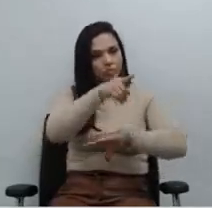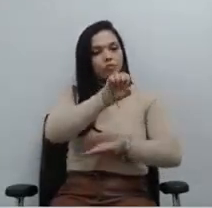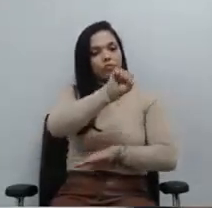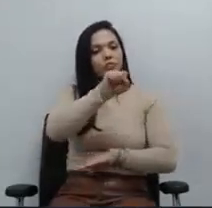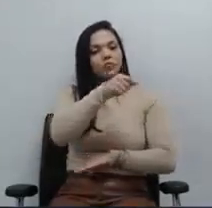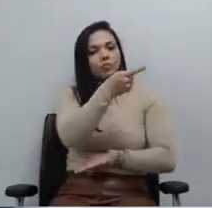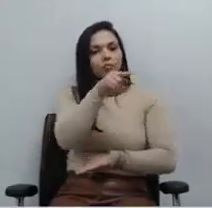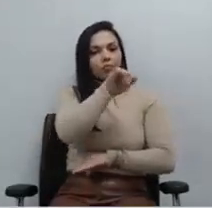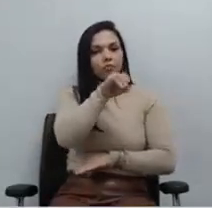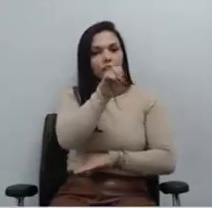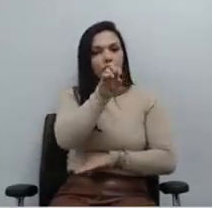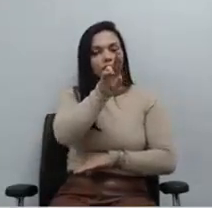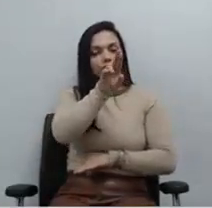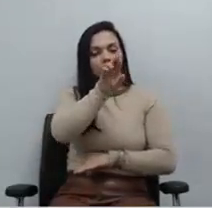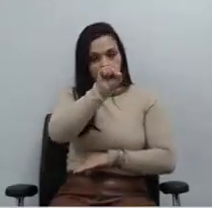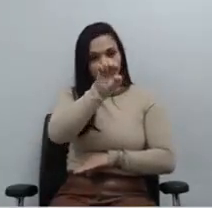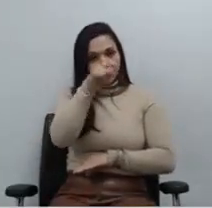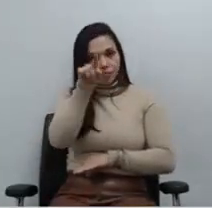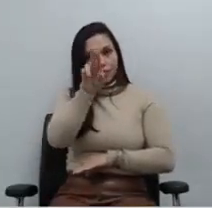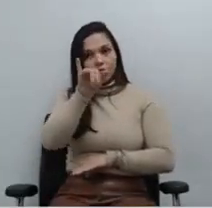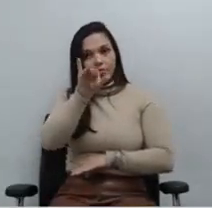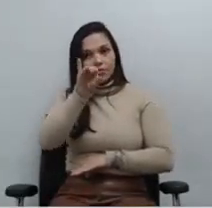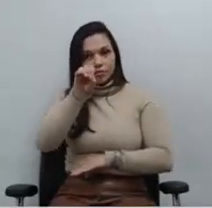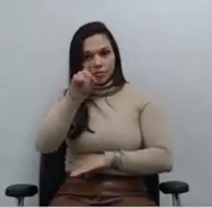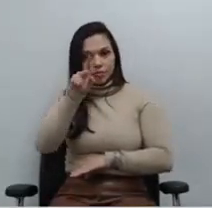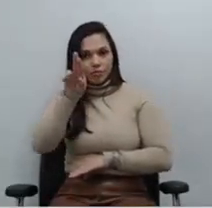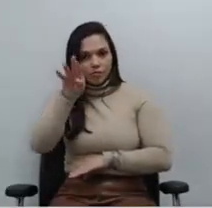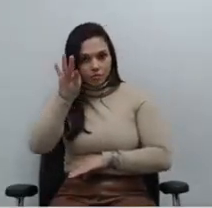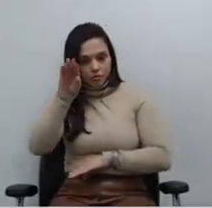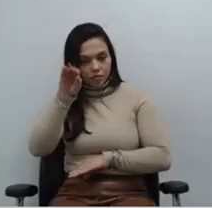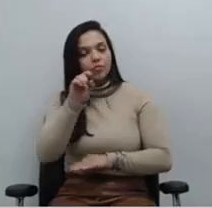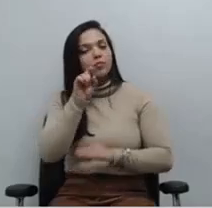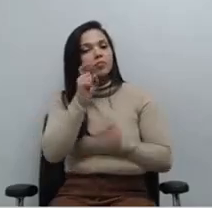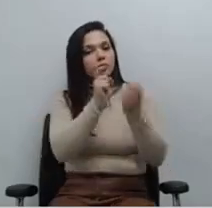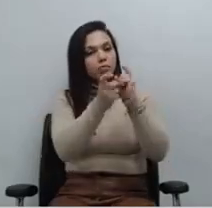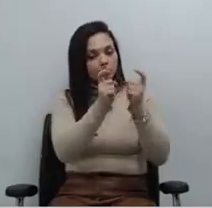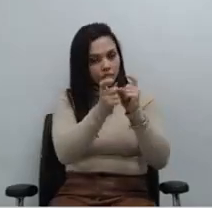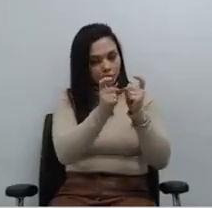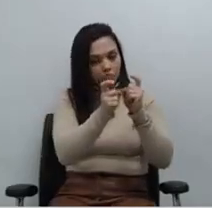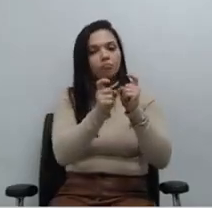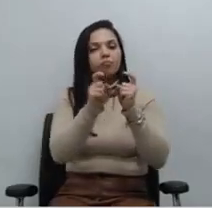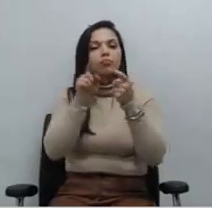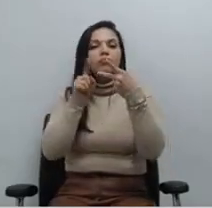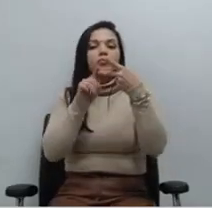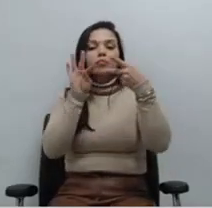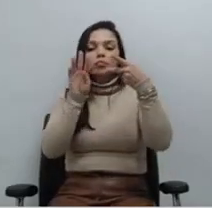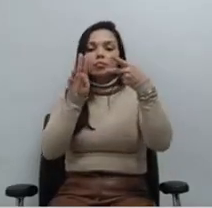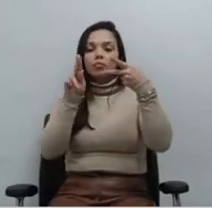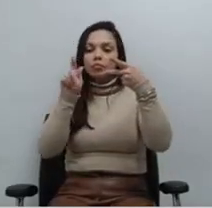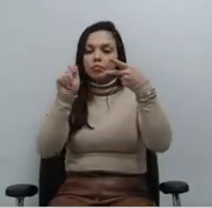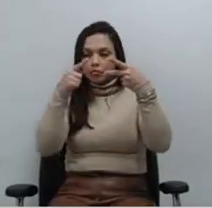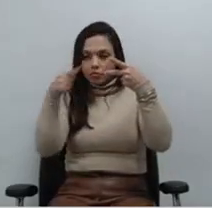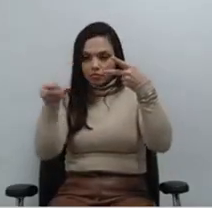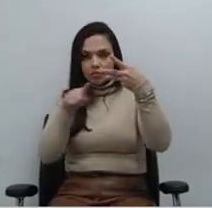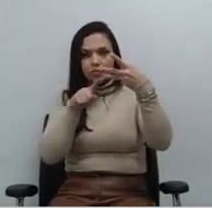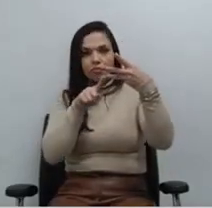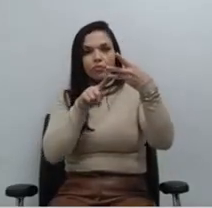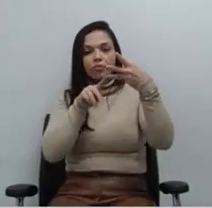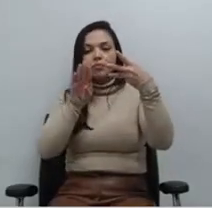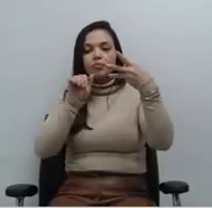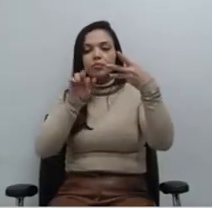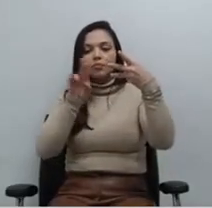segunda-feira. Realizei reuniões por seu turno remotas com o Tupã, Presidente Prudente, Barretos, ao longo da semana. Na quarta-feira já estava